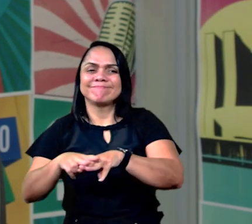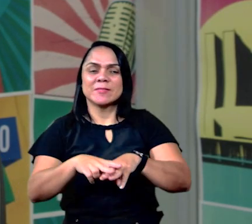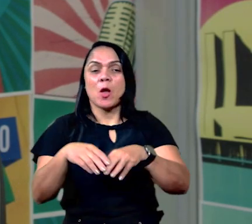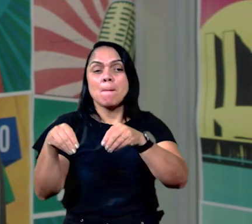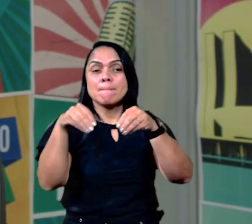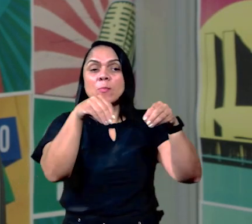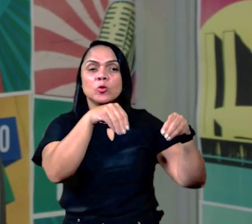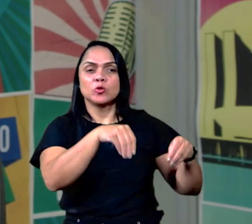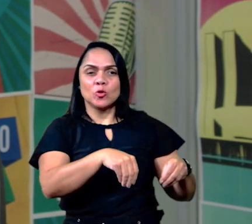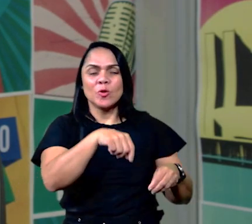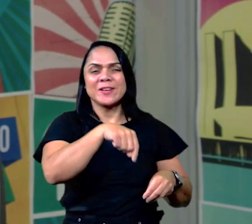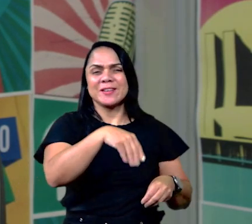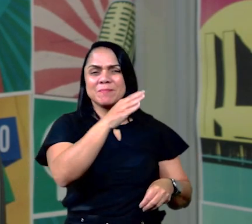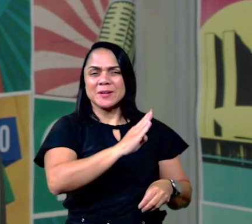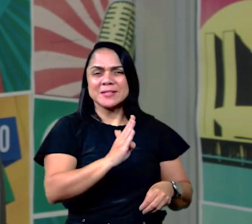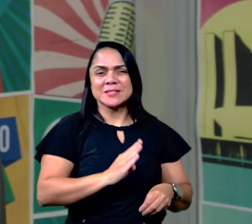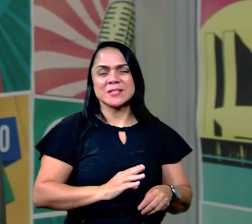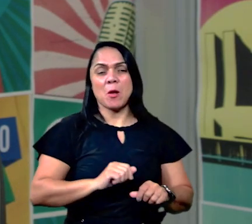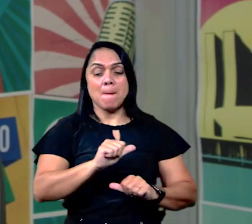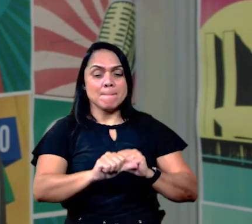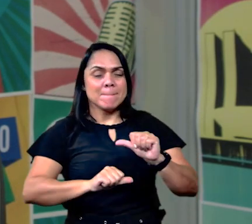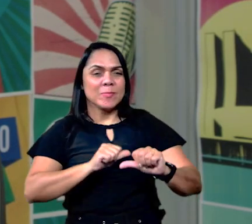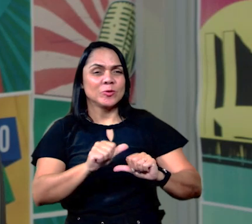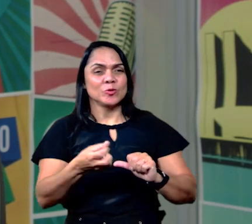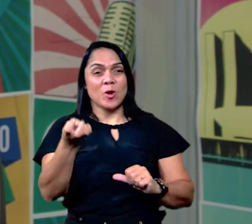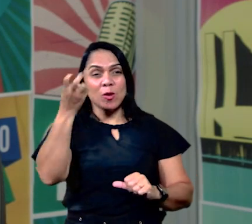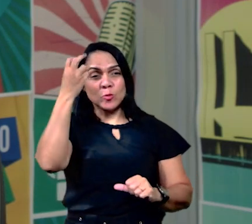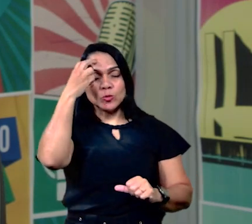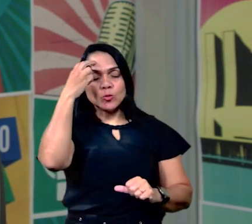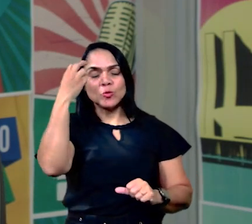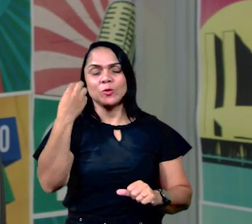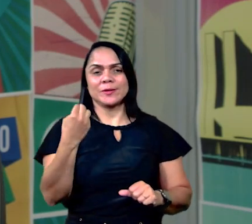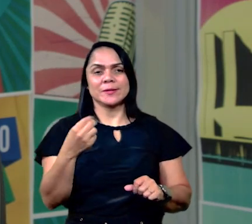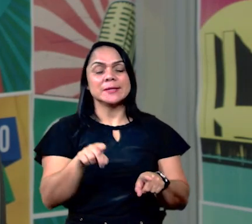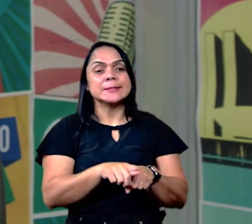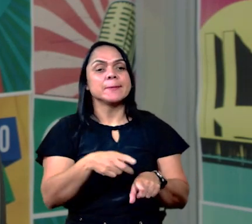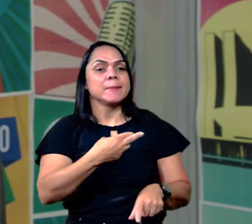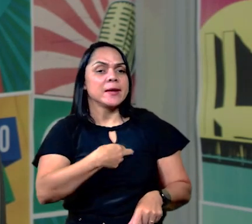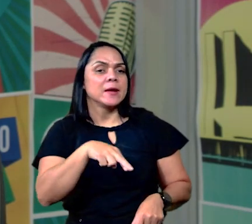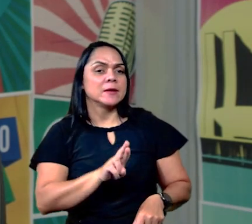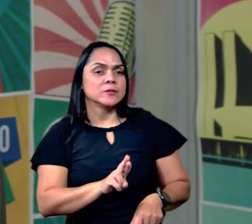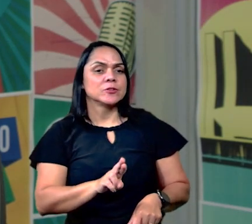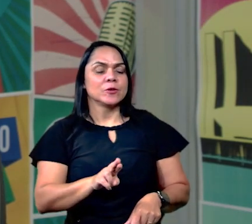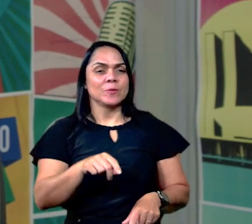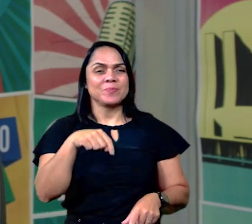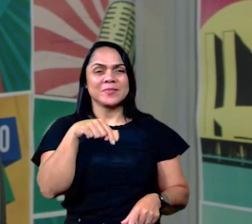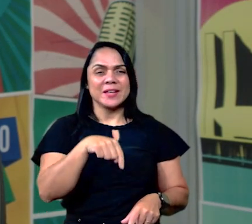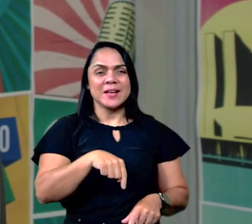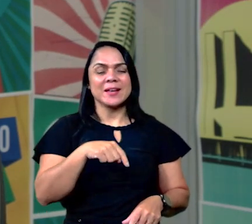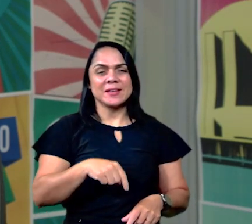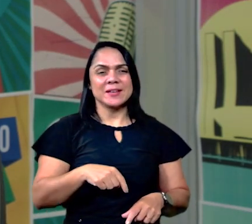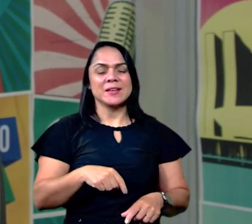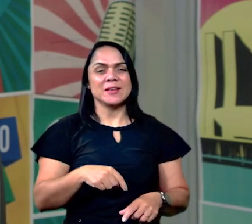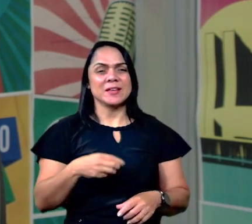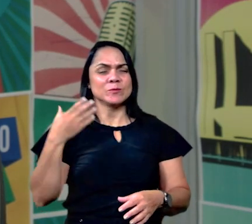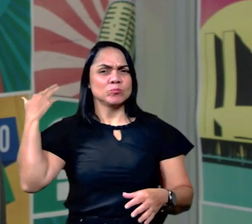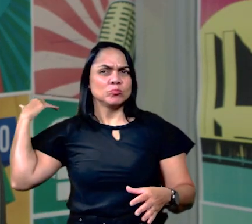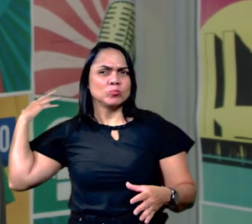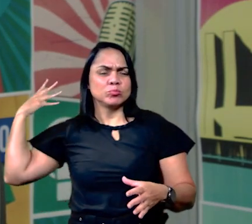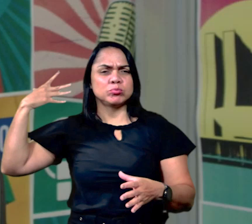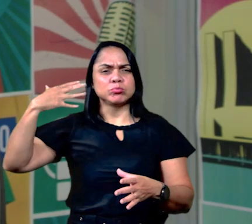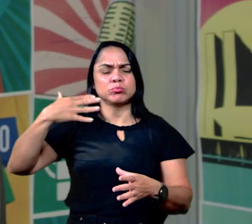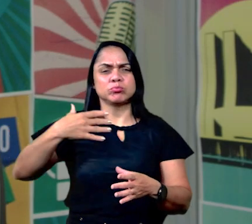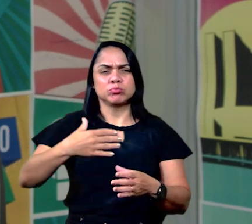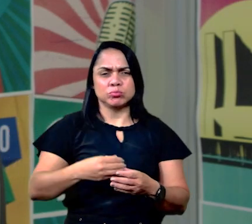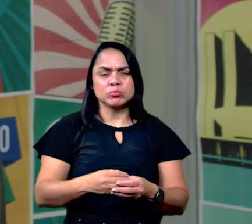é, retirados da sua matriz religiosa e cultural. E aí nós tivemos aqui, no início, não é, do outro século, com o advento